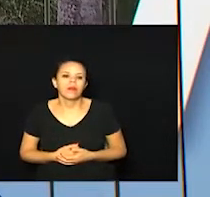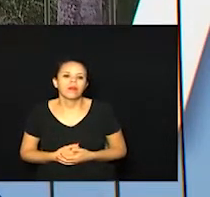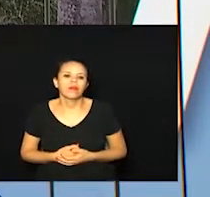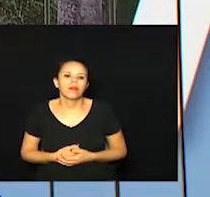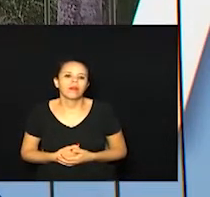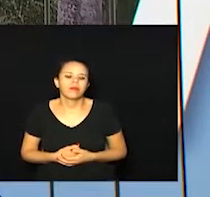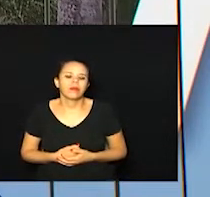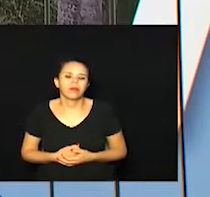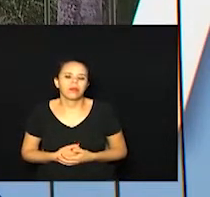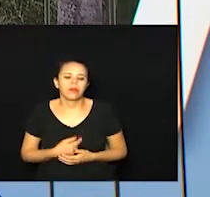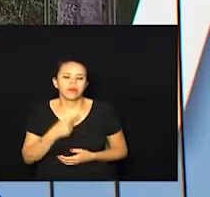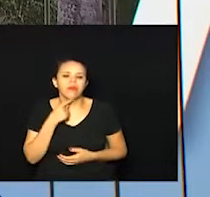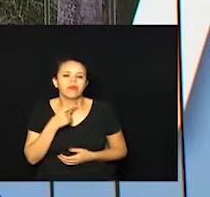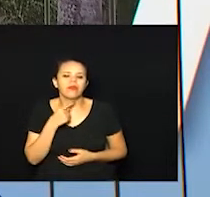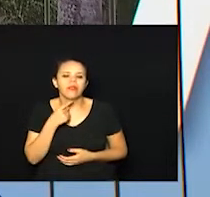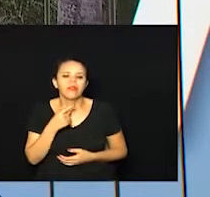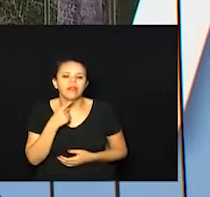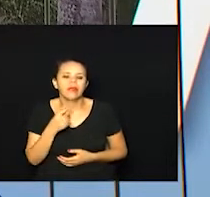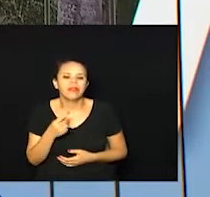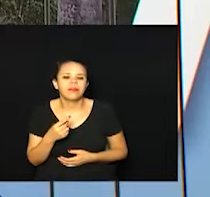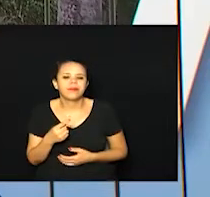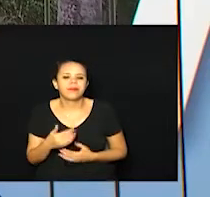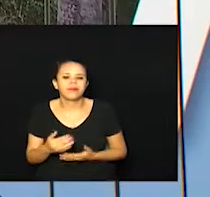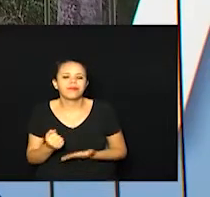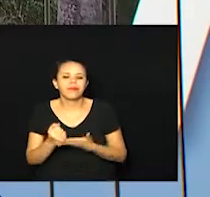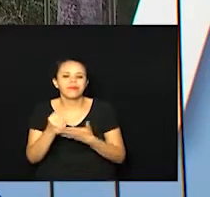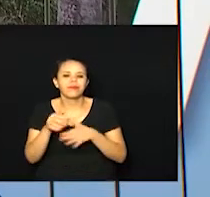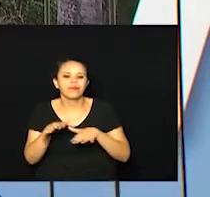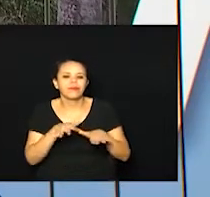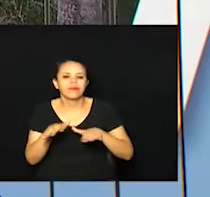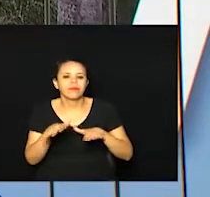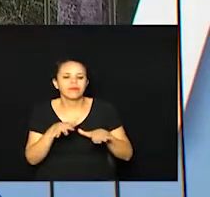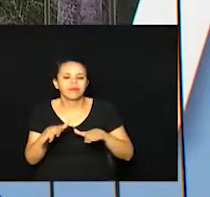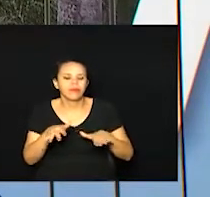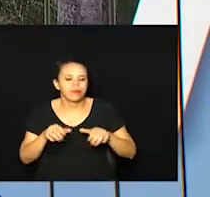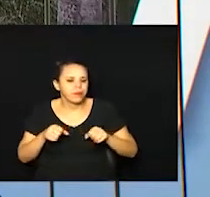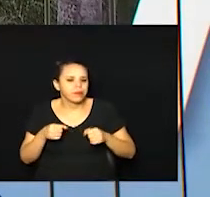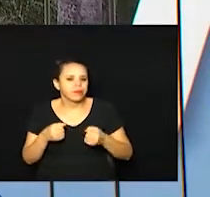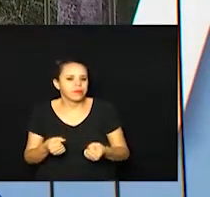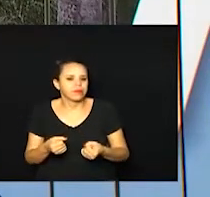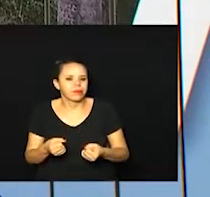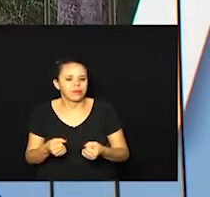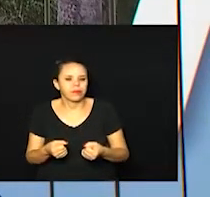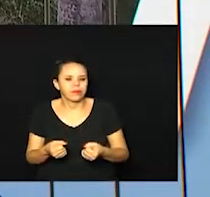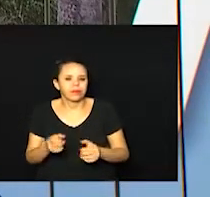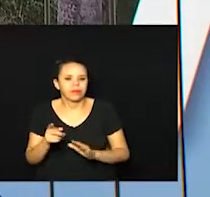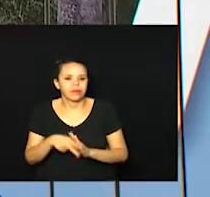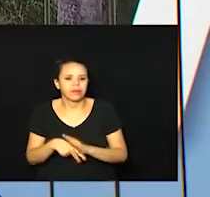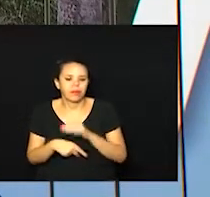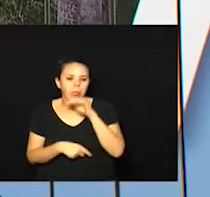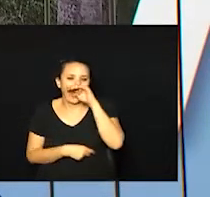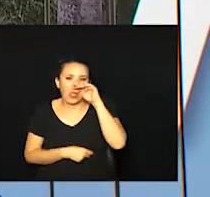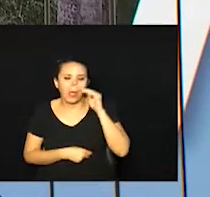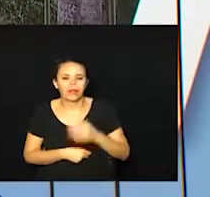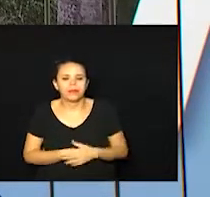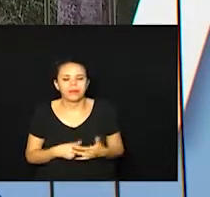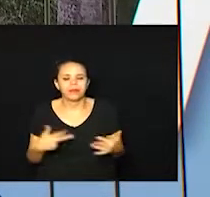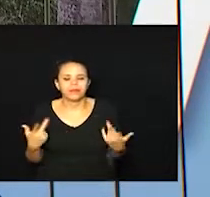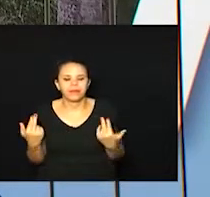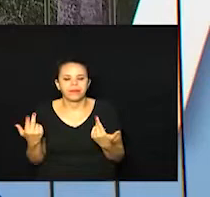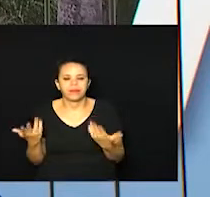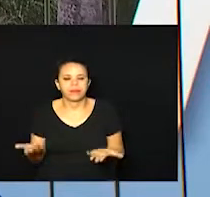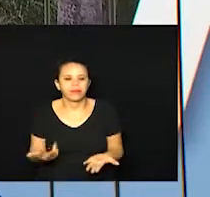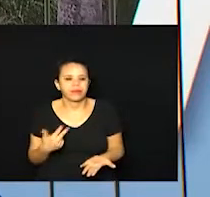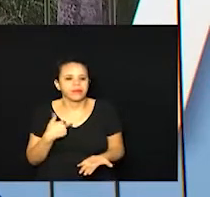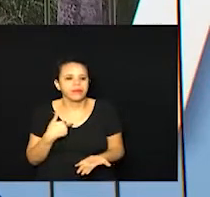E fui questionado como que eu posso ajudar a mobilizar esforços para viabilizar esse projeto. Então, uma coisa como essa não